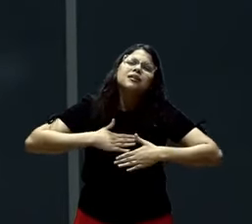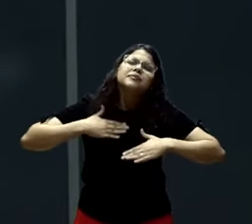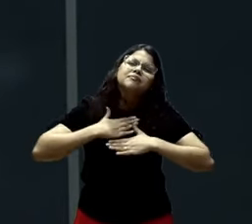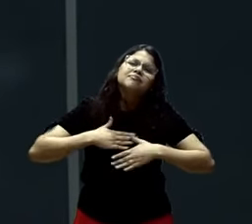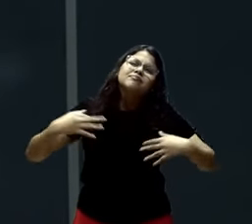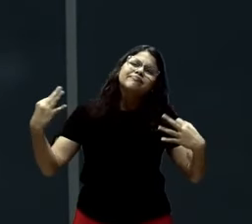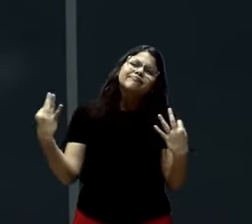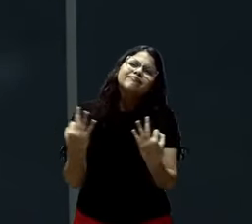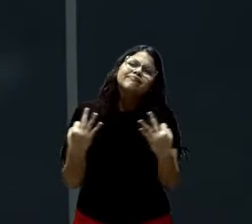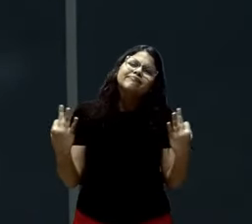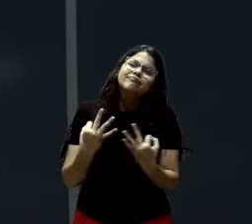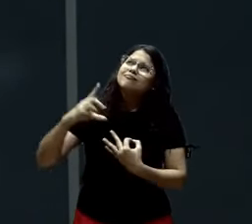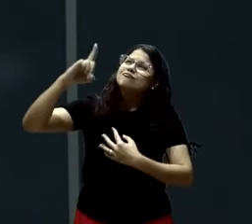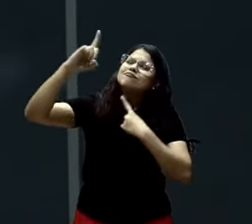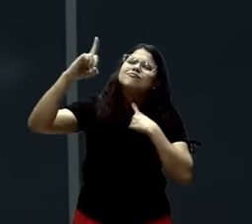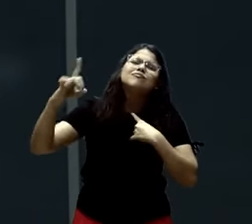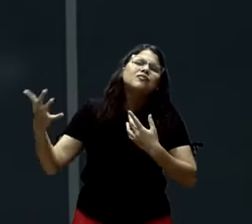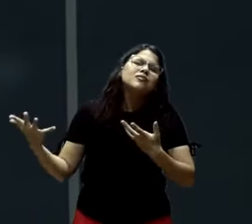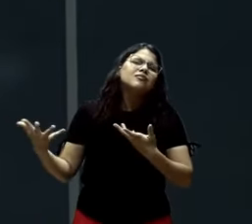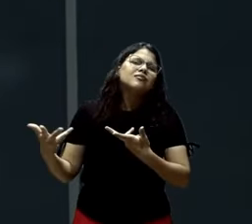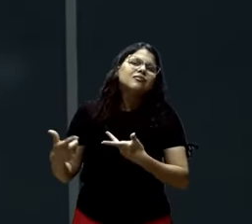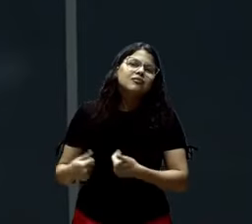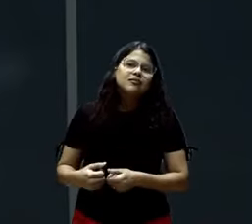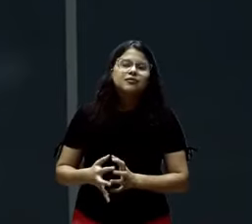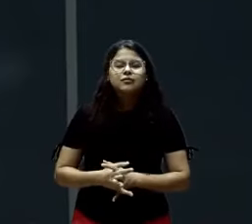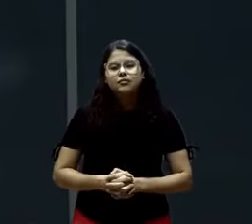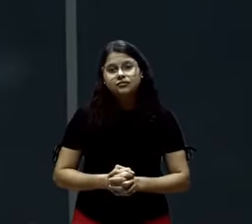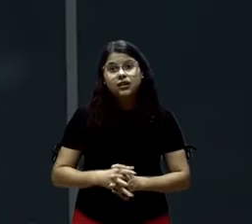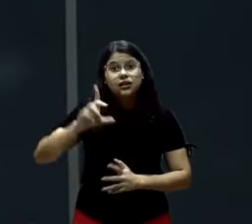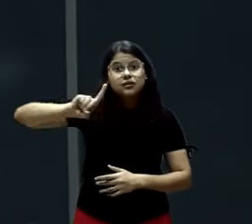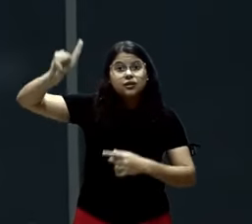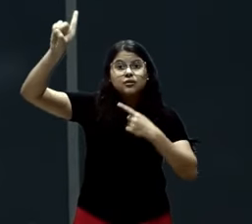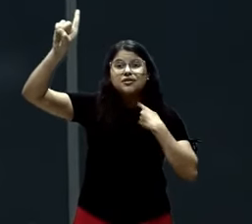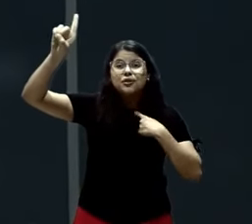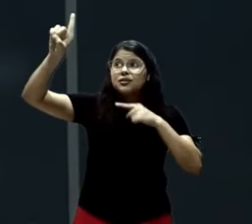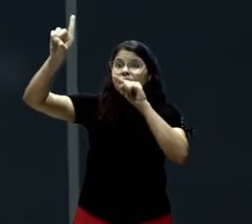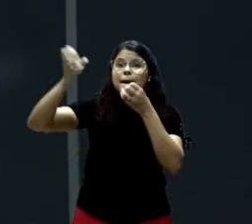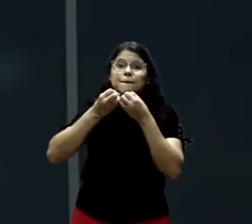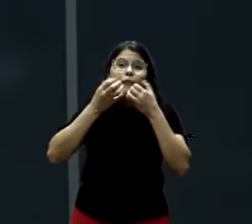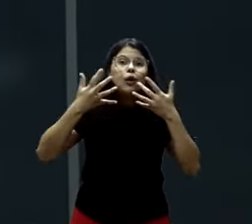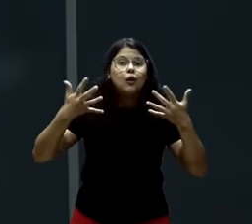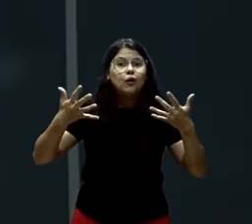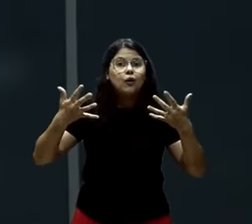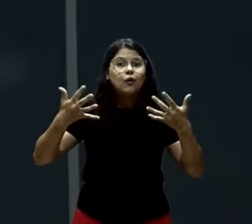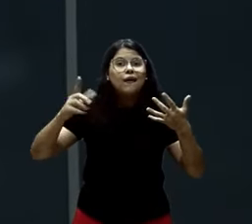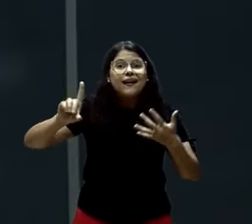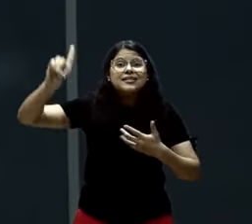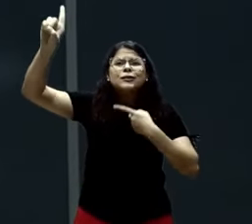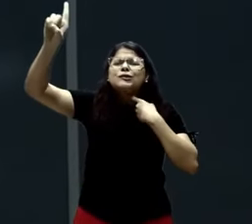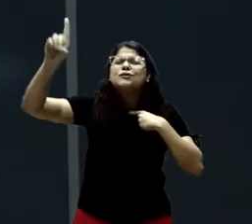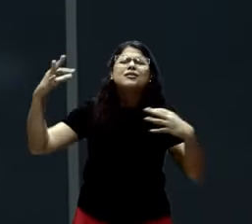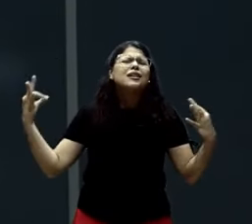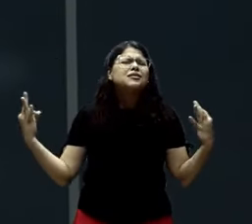agradável e perfeita vontade de Deus. A vontade de Deus é boa, ela é